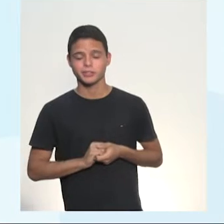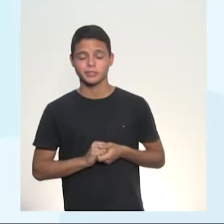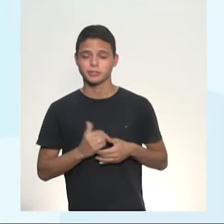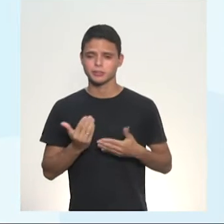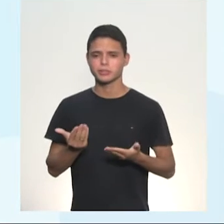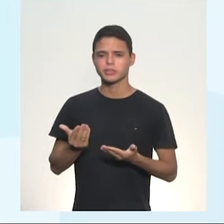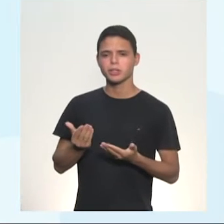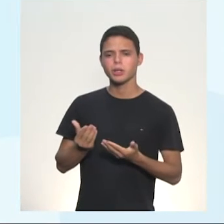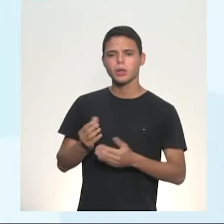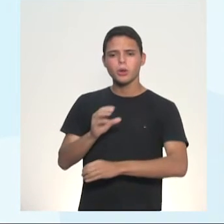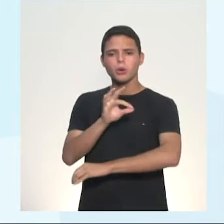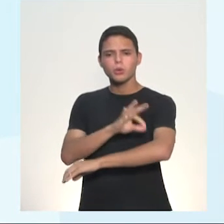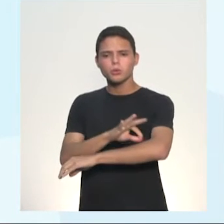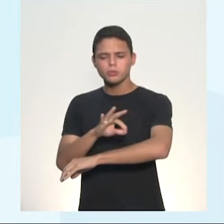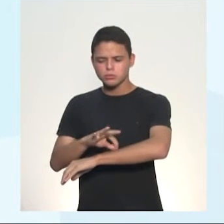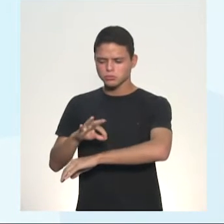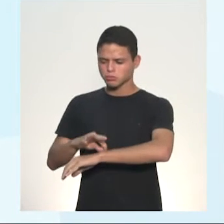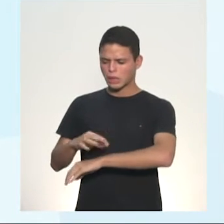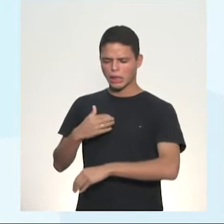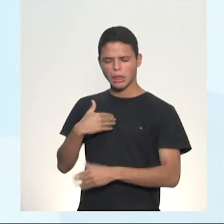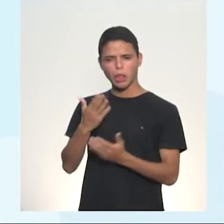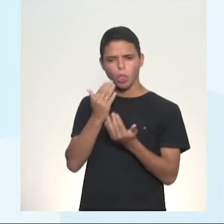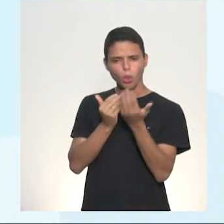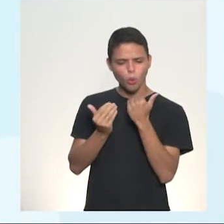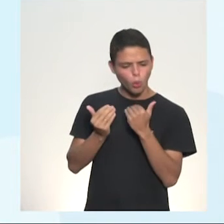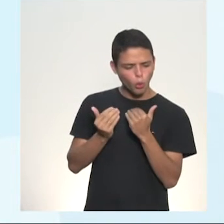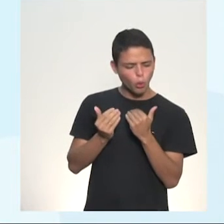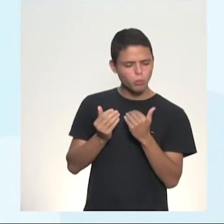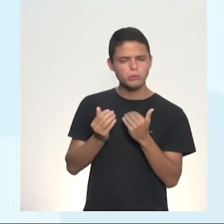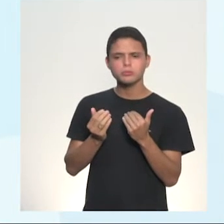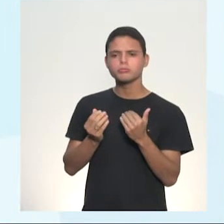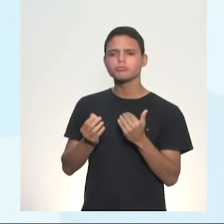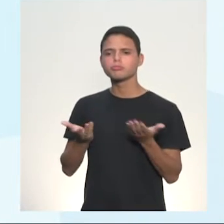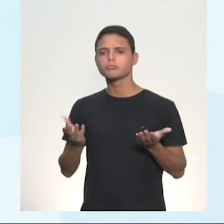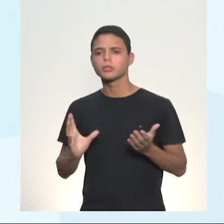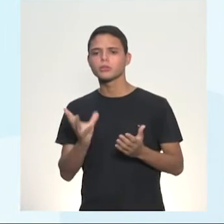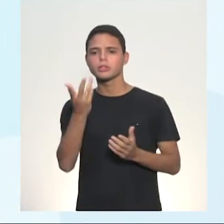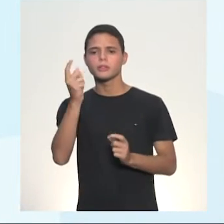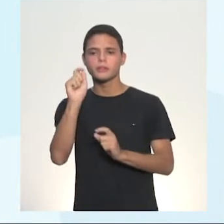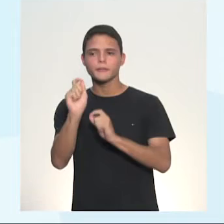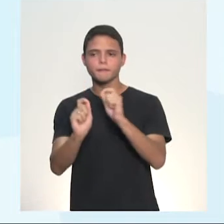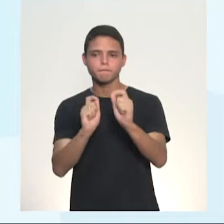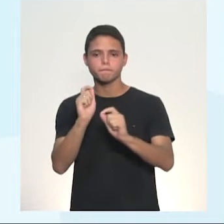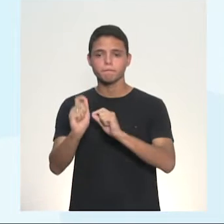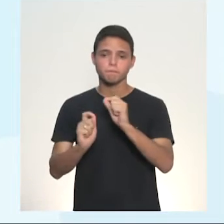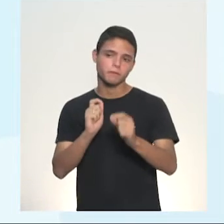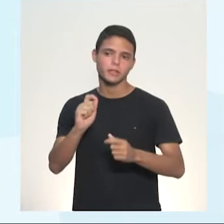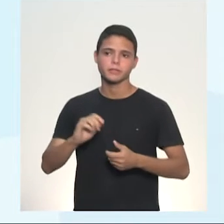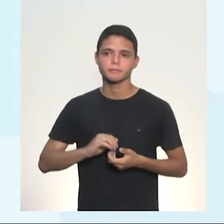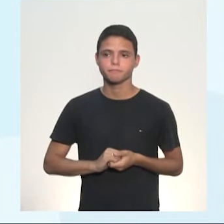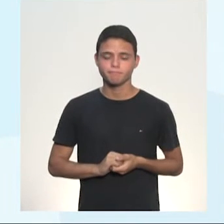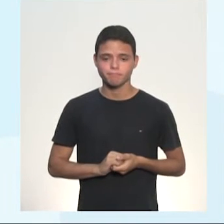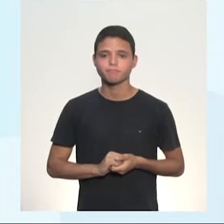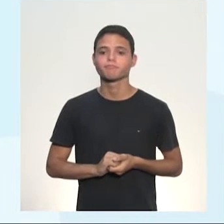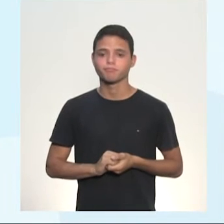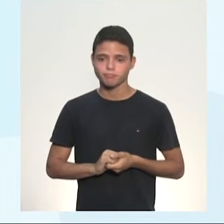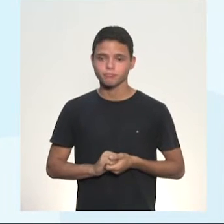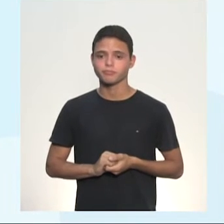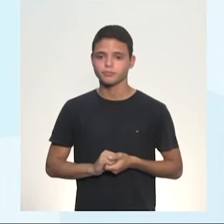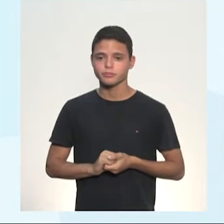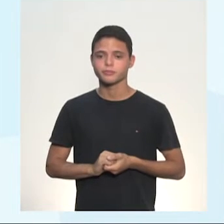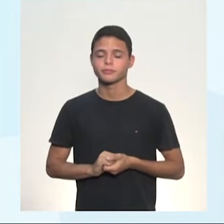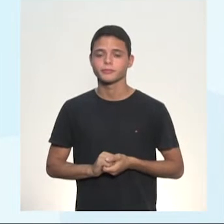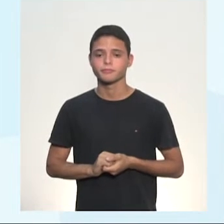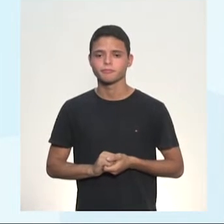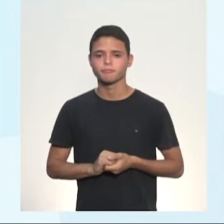que cupim vai interferir na nossa vida? Manda aí, gente. Vamos ver se vocês fazem ideia do que o cupim pode interferir na nossa vida se eles desaparecerem,